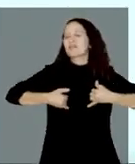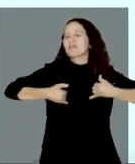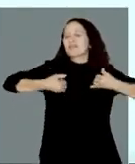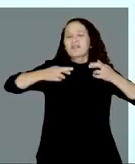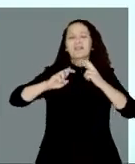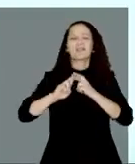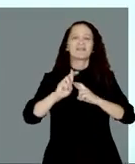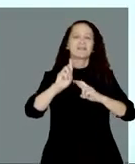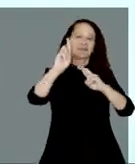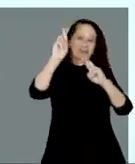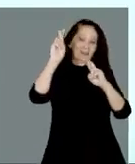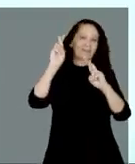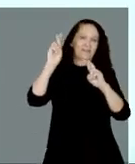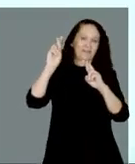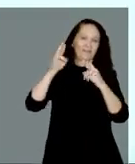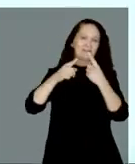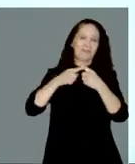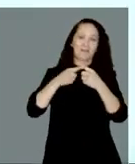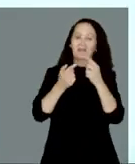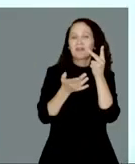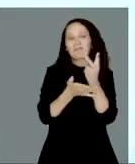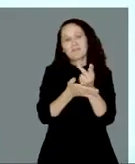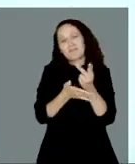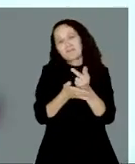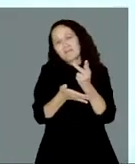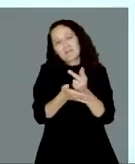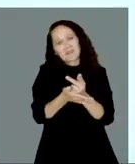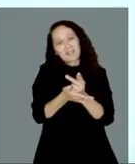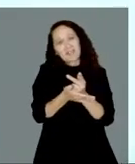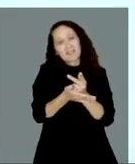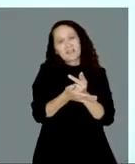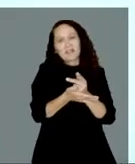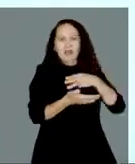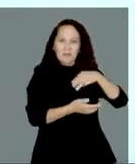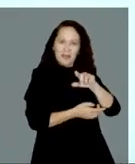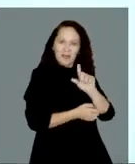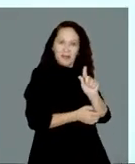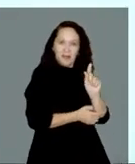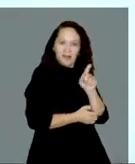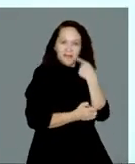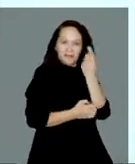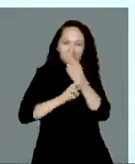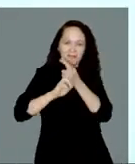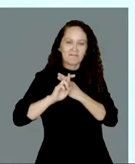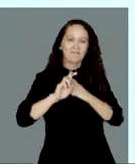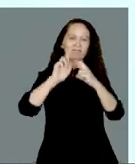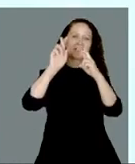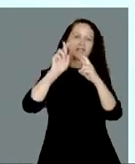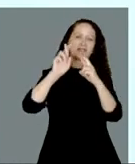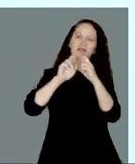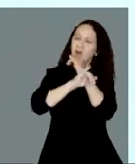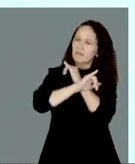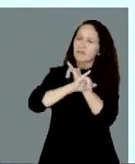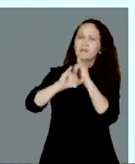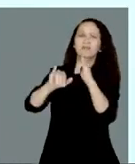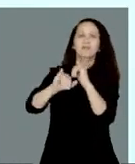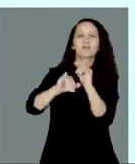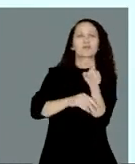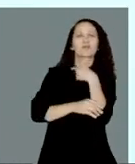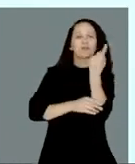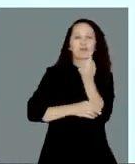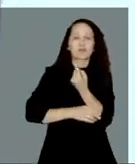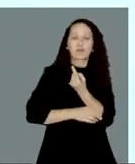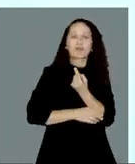outros objetivos, é que nossa sociedade e nosso trabalho para construir uma sociedade